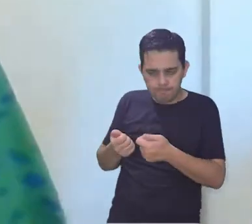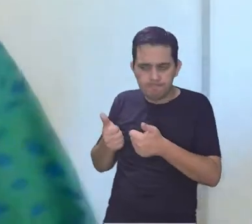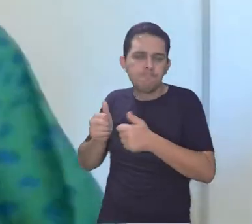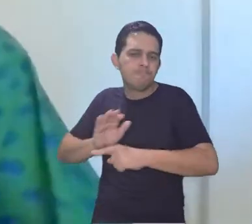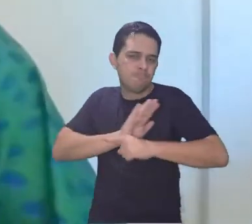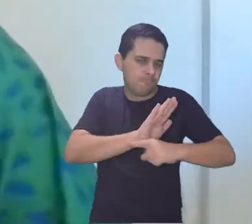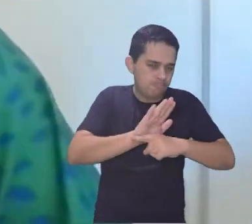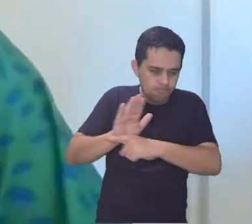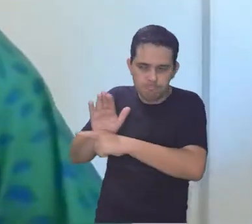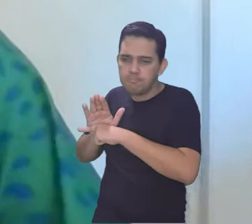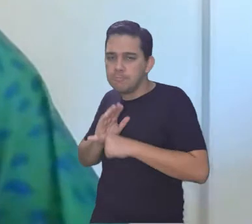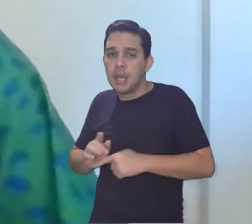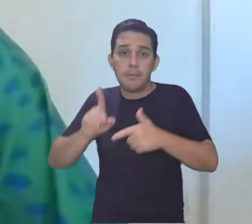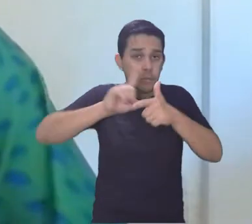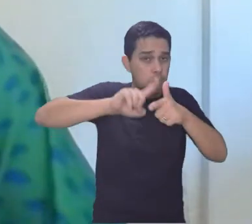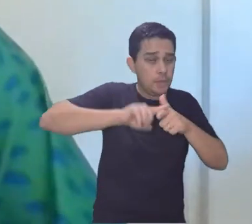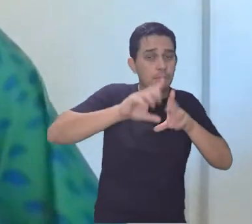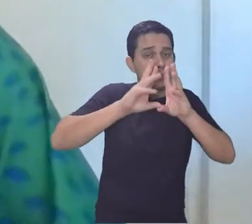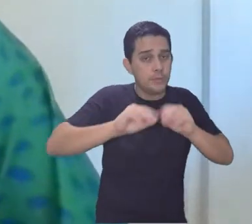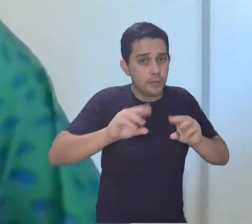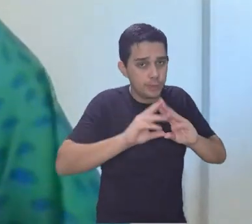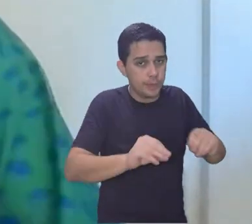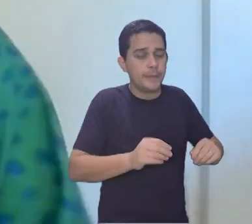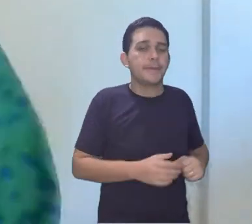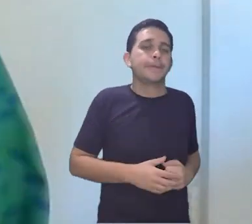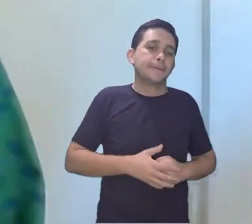de problemas que aconteceram.